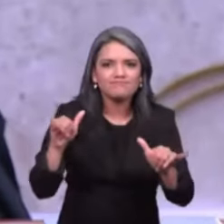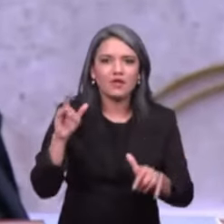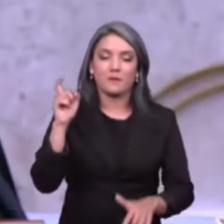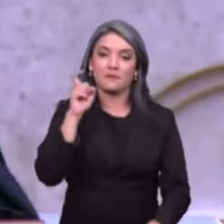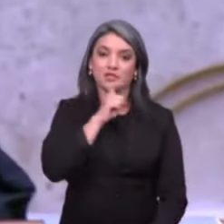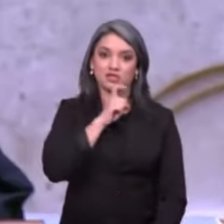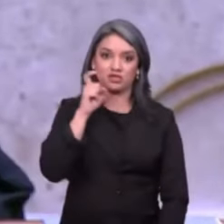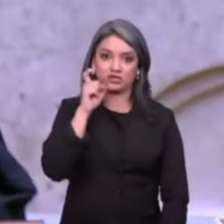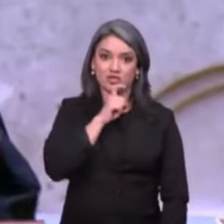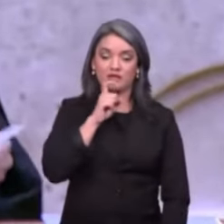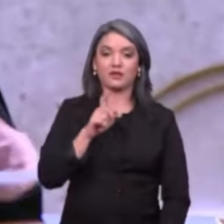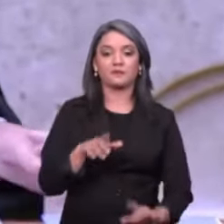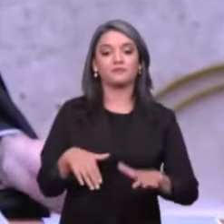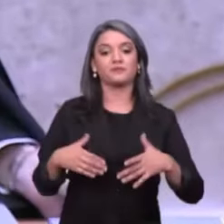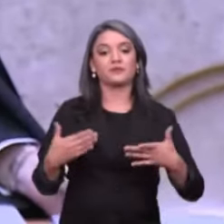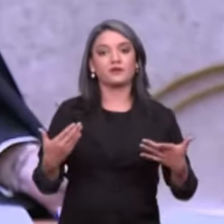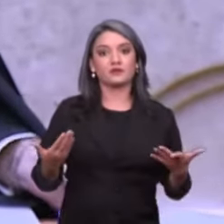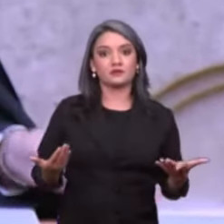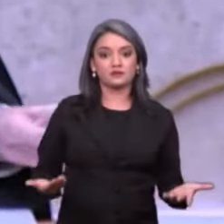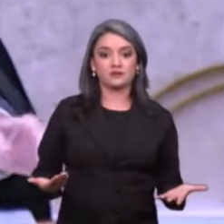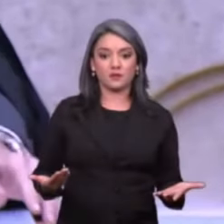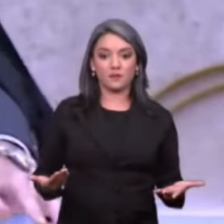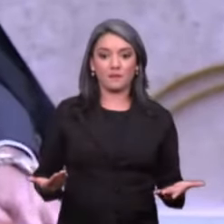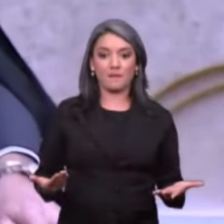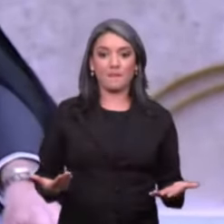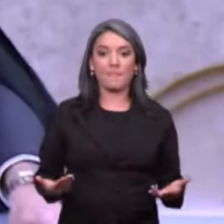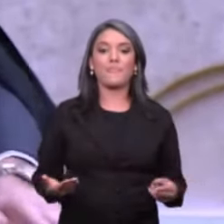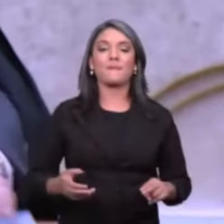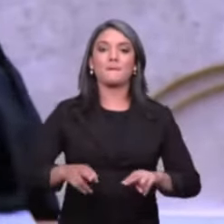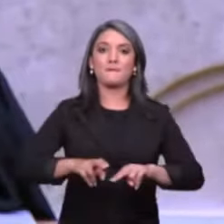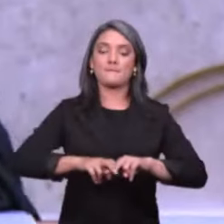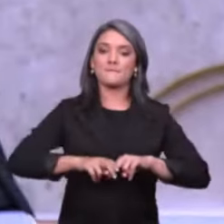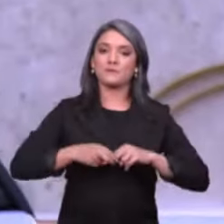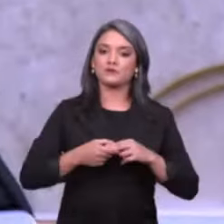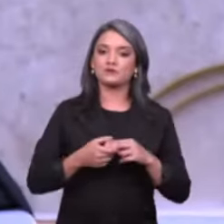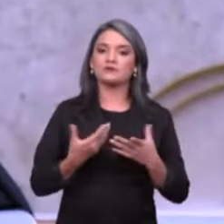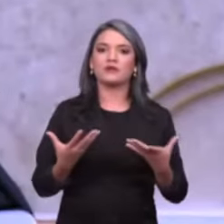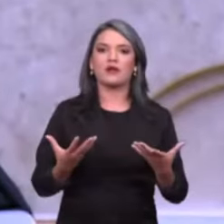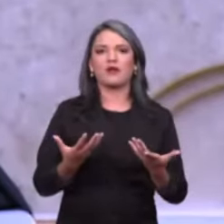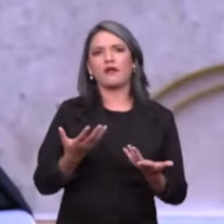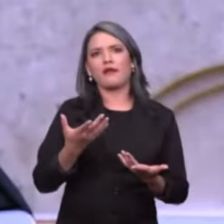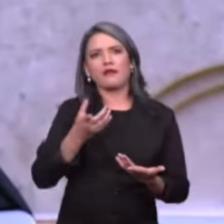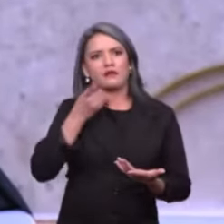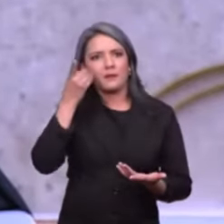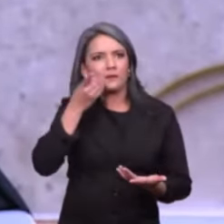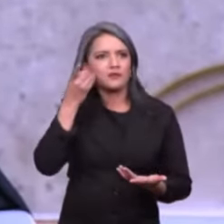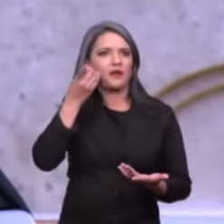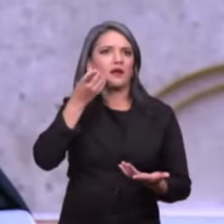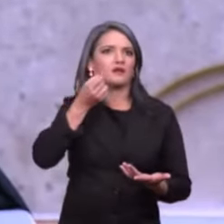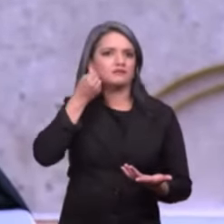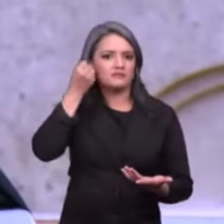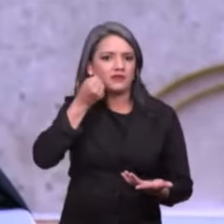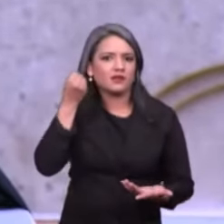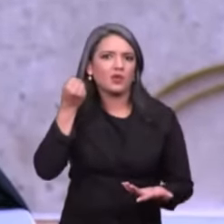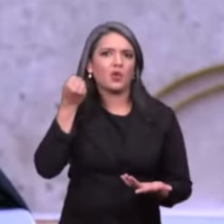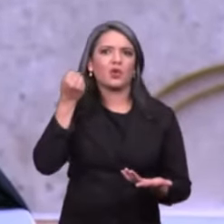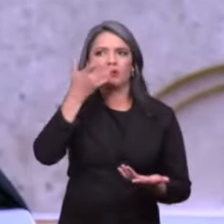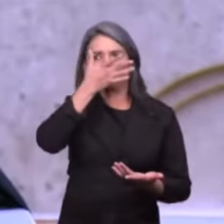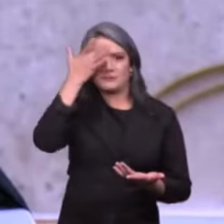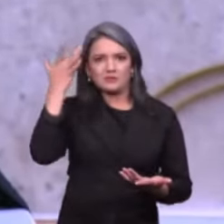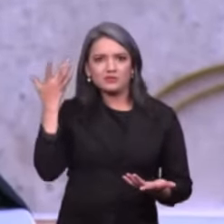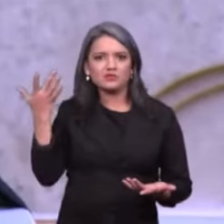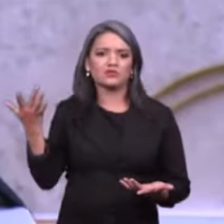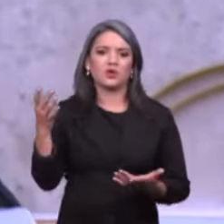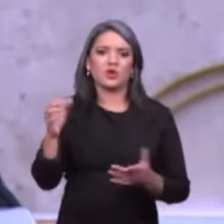gostaria, inclusive em deferência às muitas pessoas, parlamentares e pessoas da sociedade civil que me